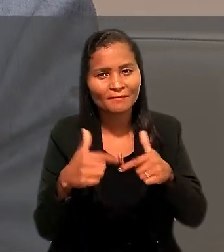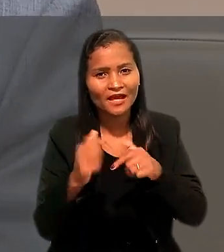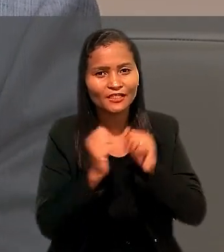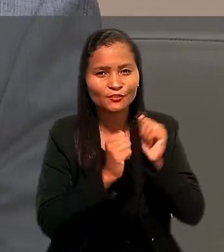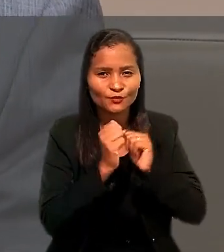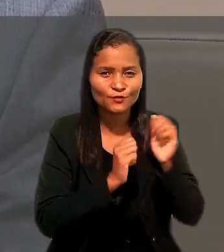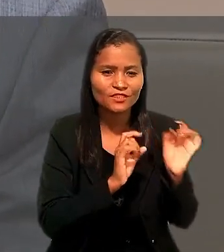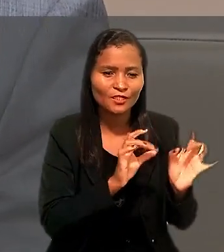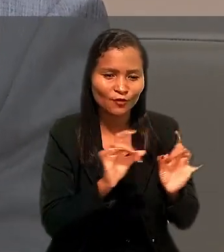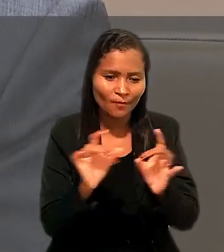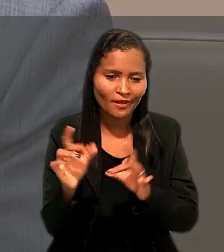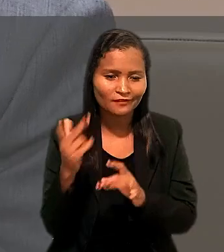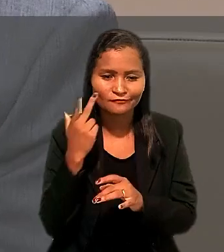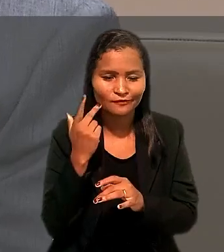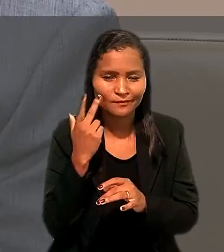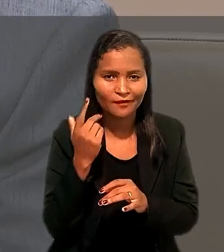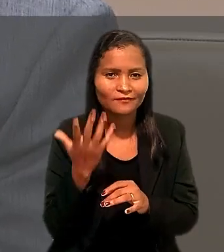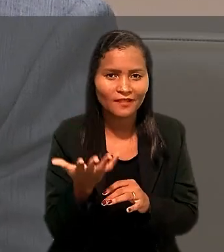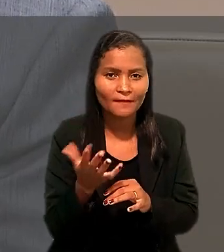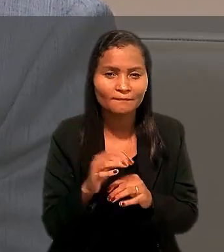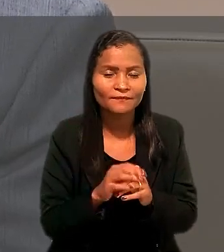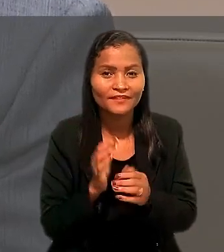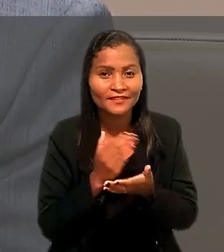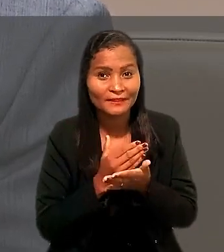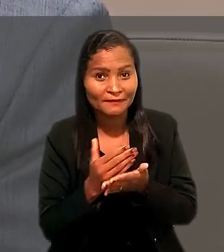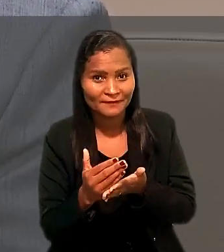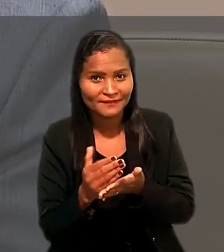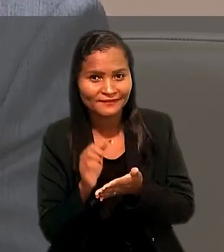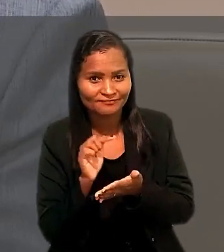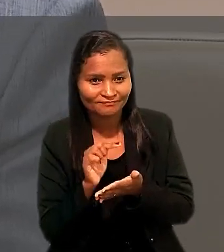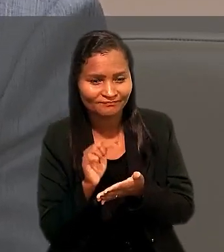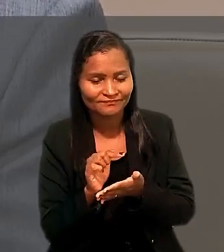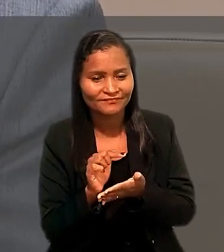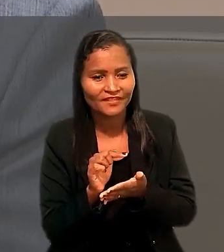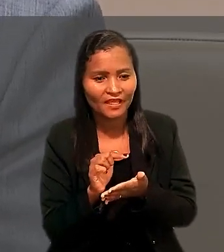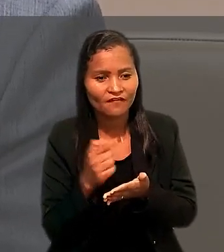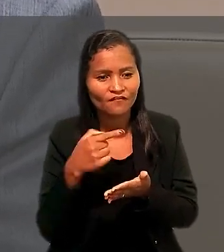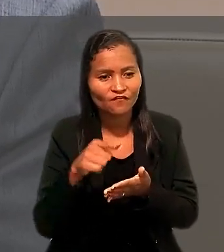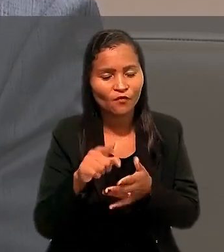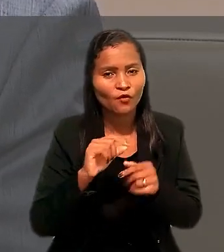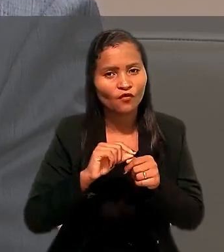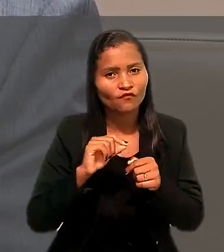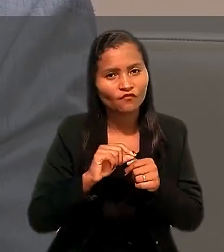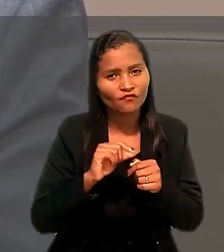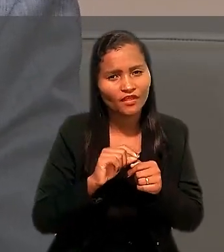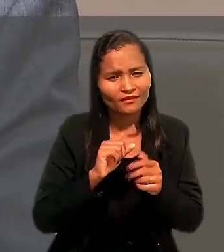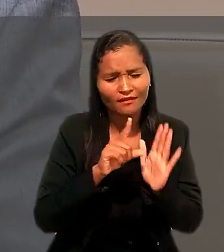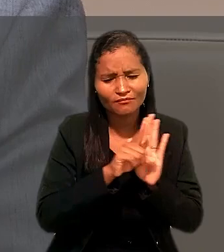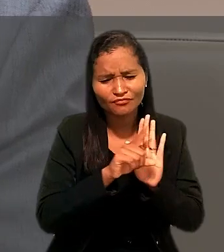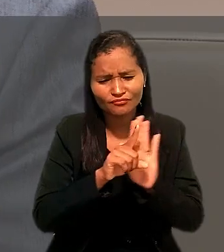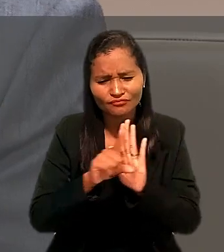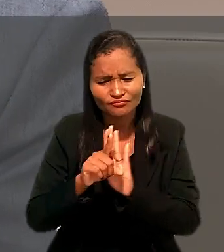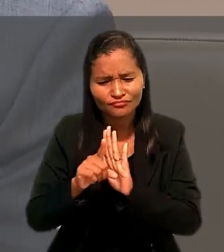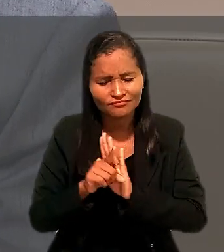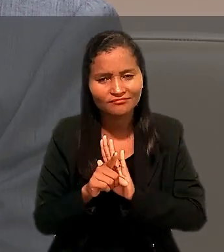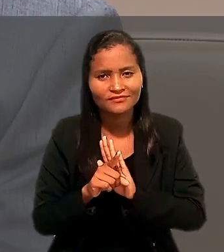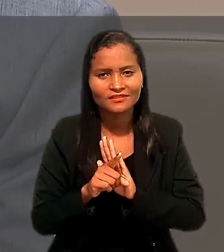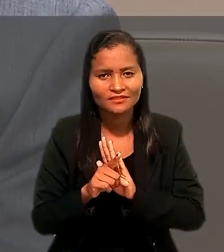e Comércio, como é normal, e a partir daí foram feitas várias